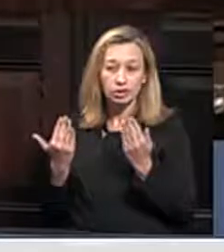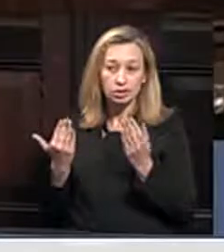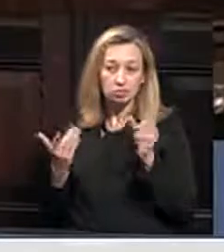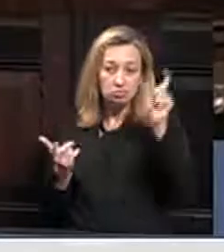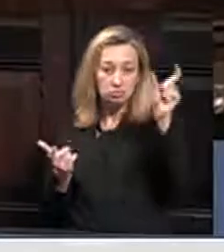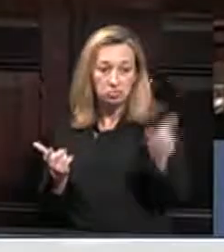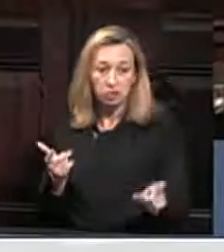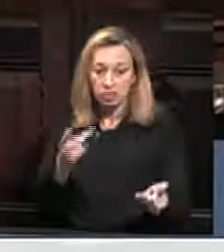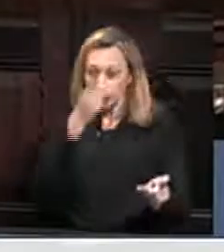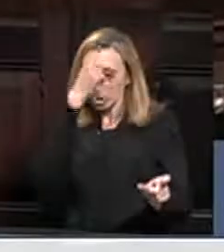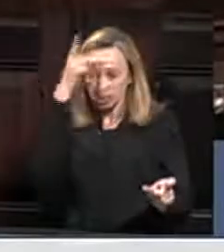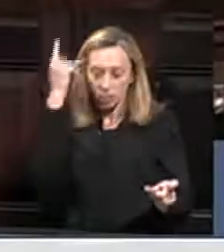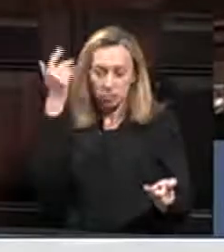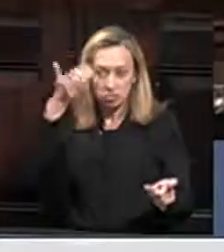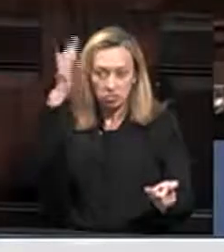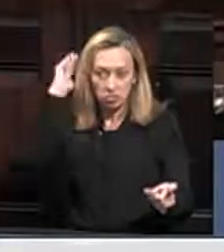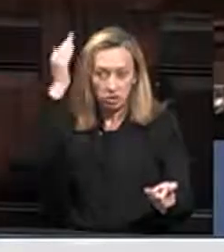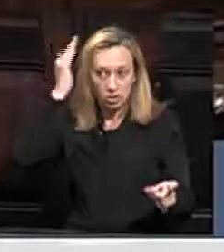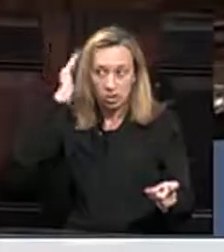do presidente Temer,